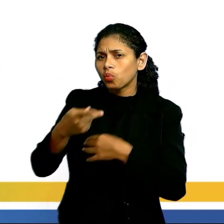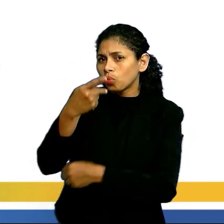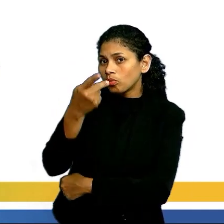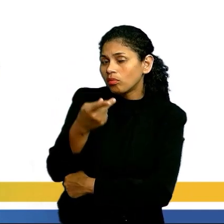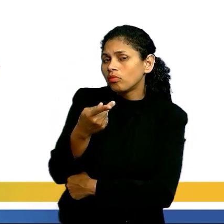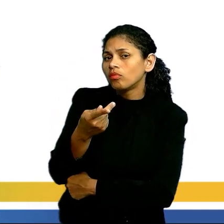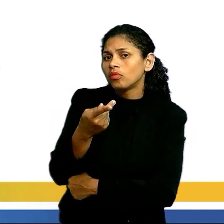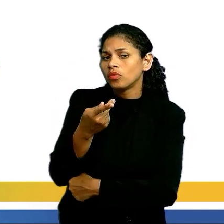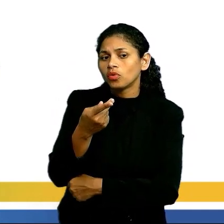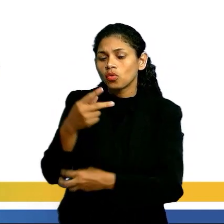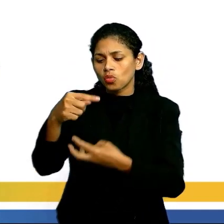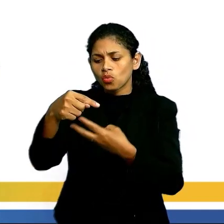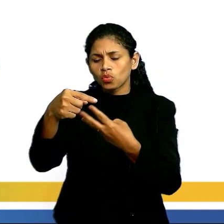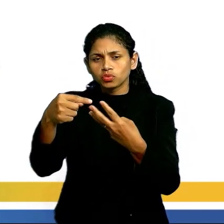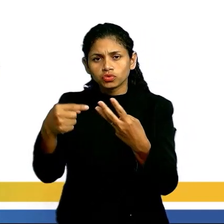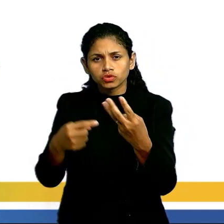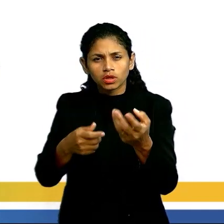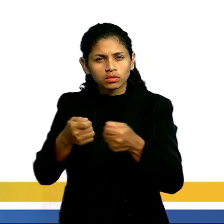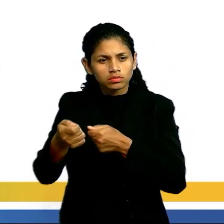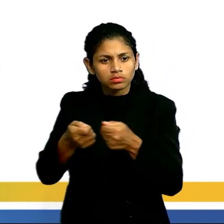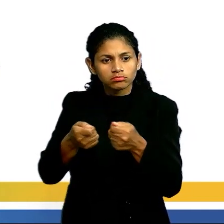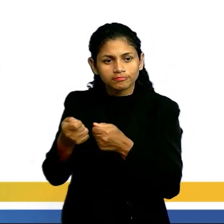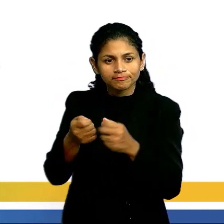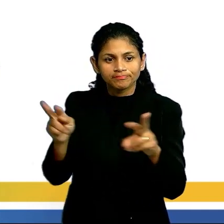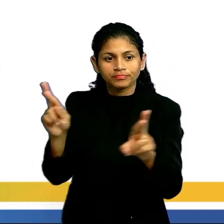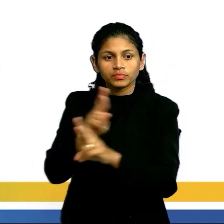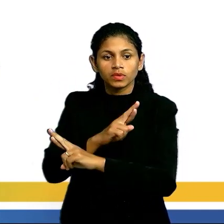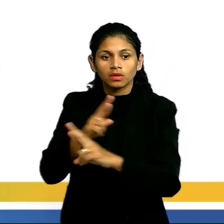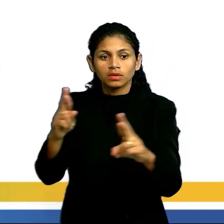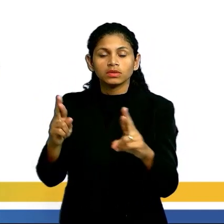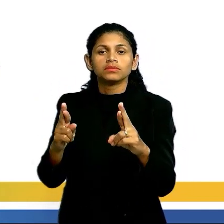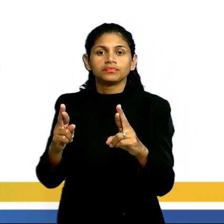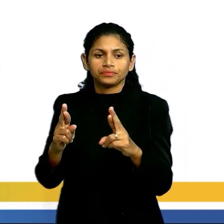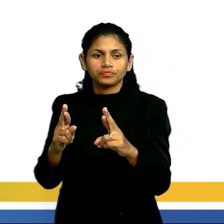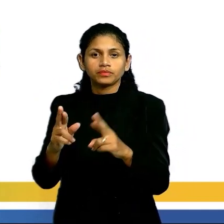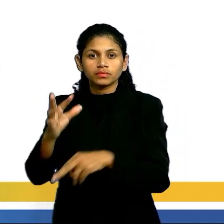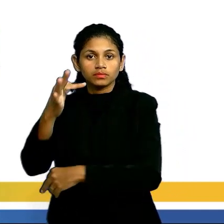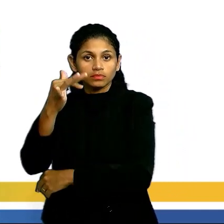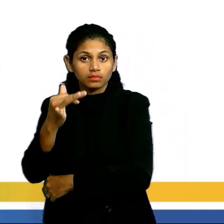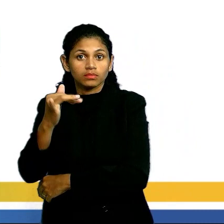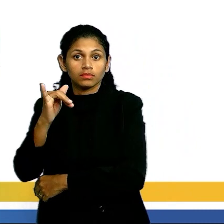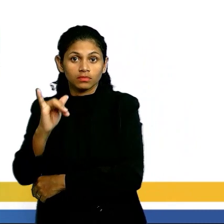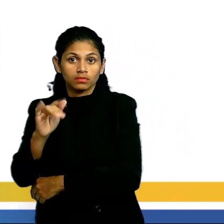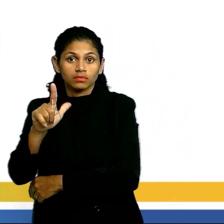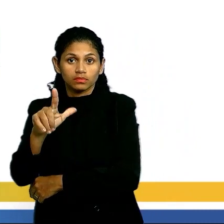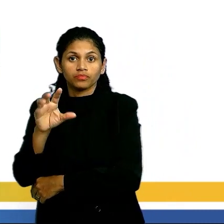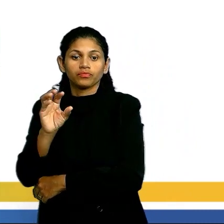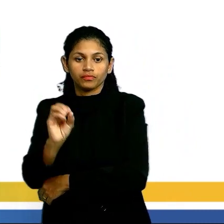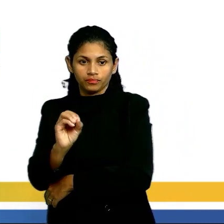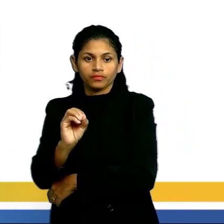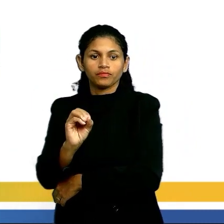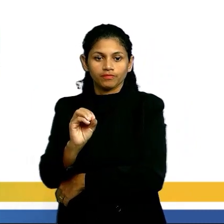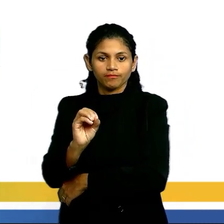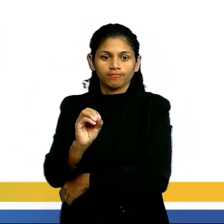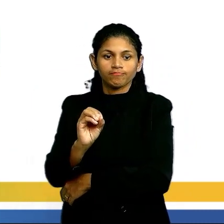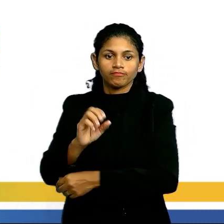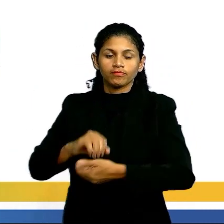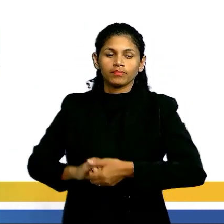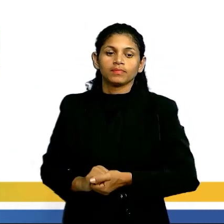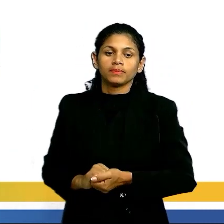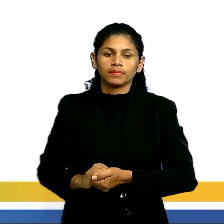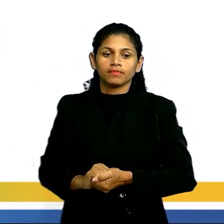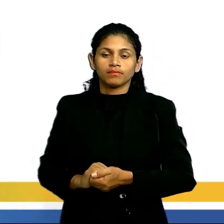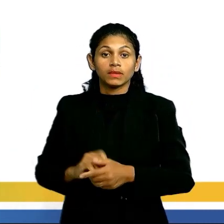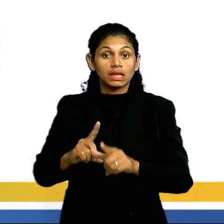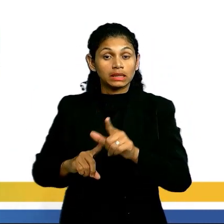esses 3 domínios, ele estava relacionado às relações filogenéticas. Então, alternativa correta, alternativa C,